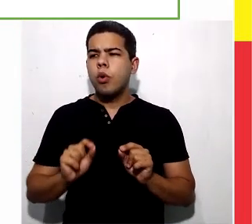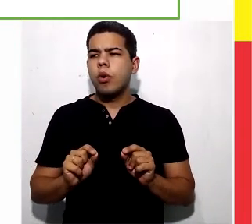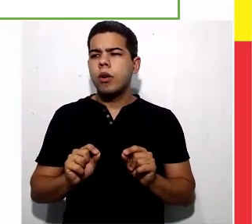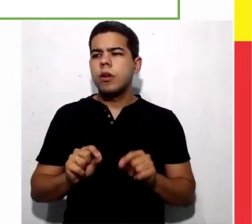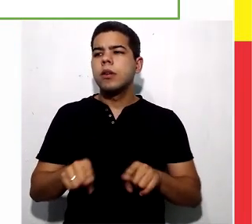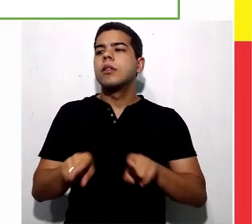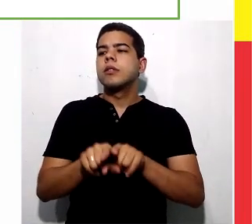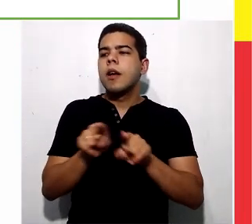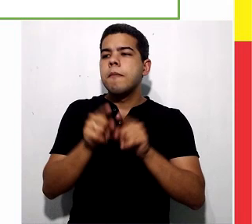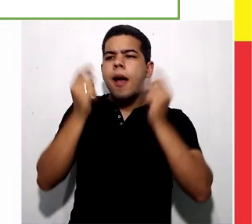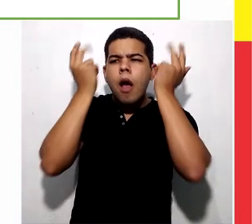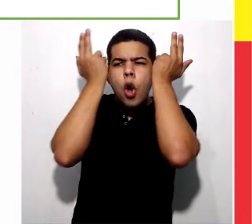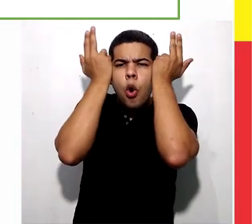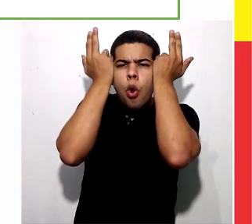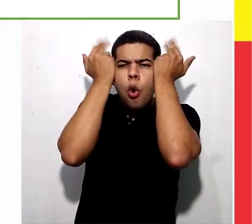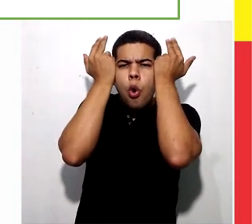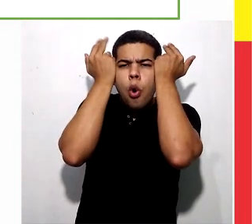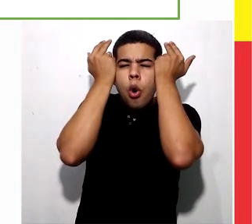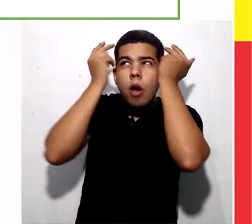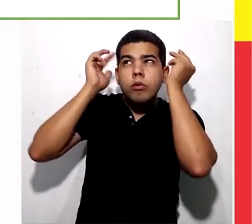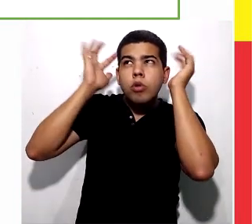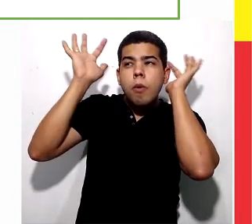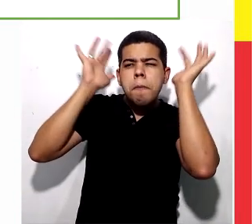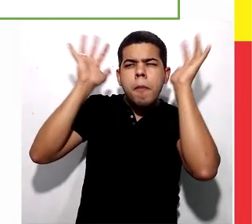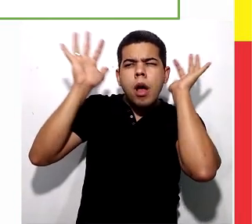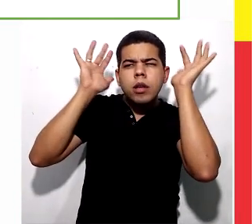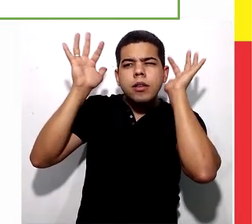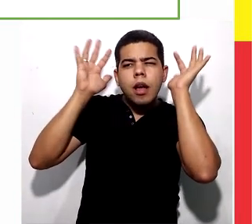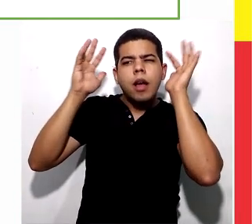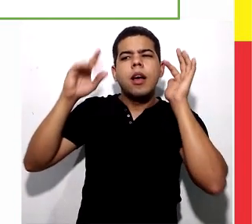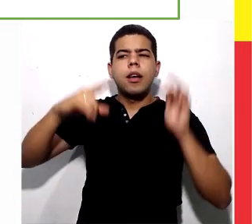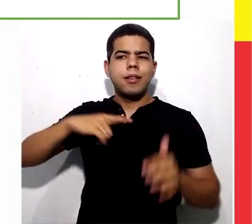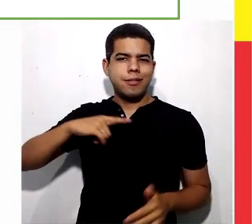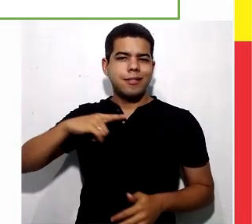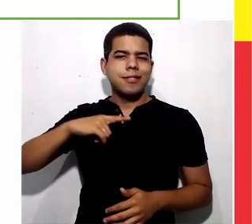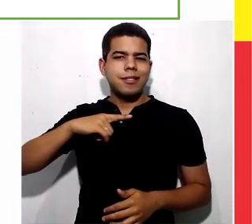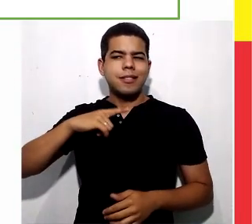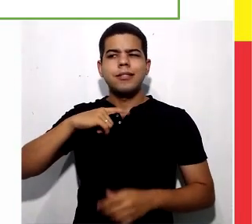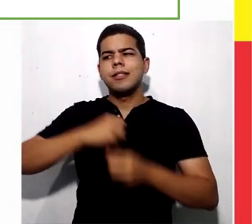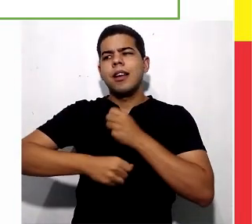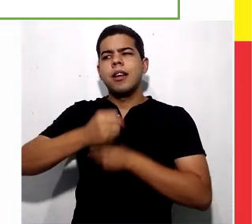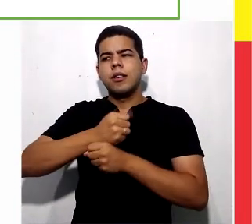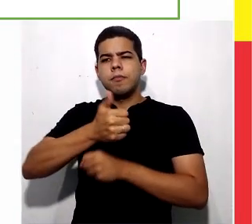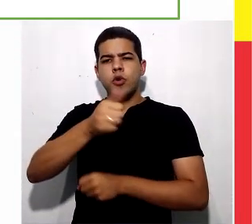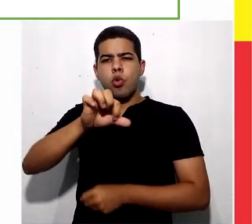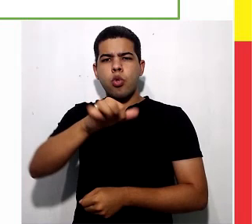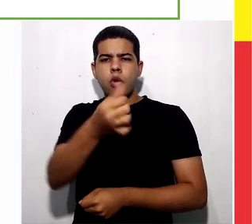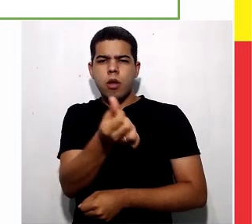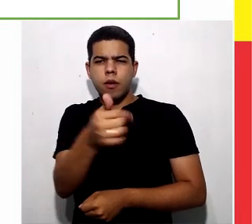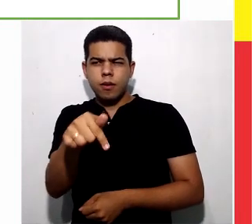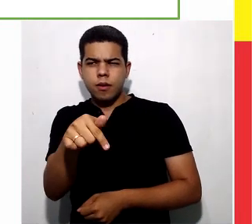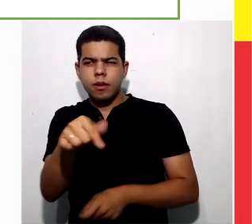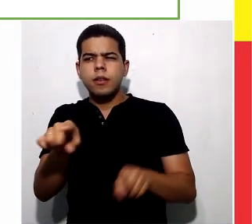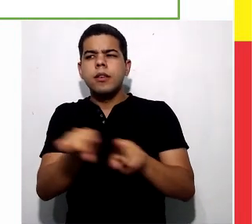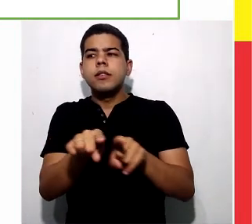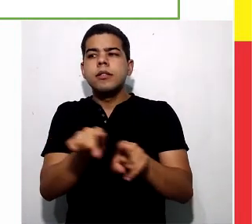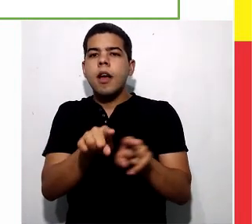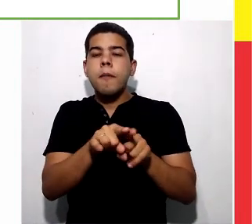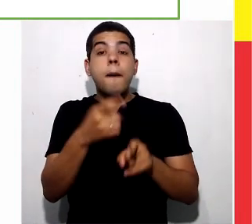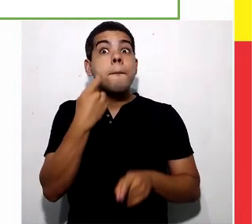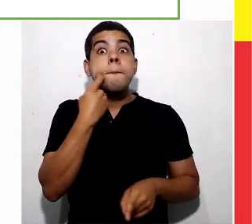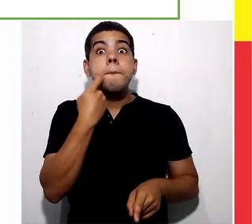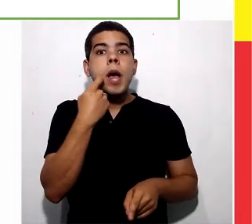Coelho Pensante, que é interessante também, 1967, é uma história infantil, e A Mulher que Matou os Peixes,